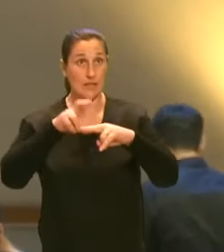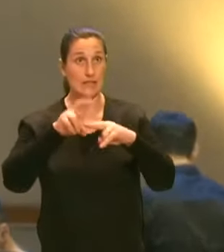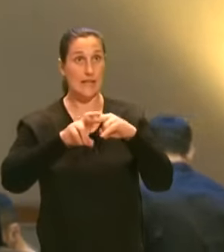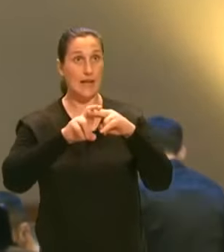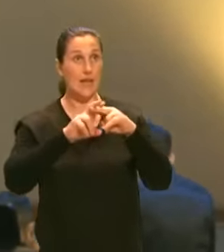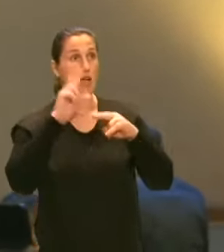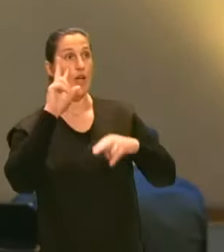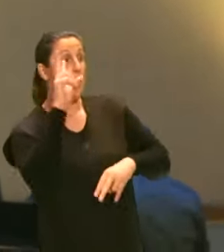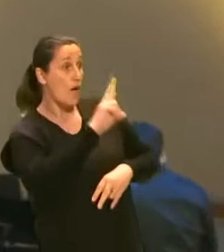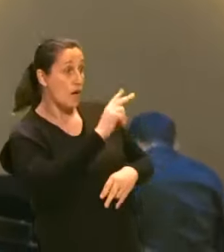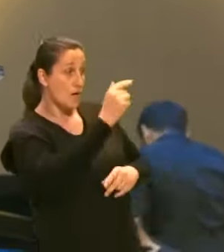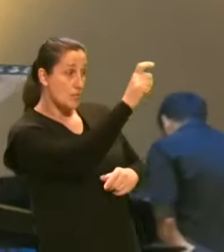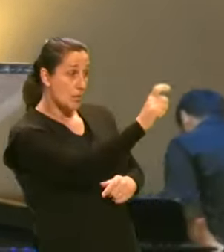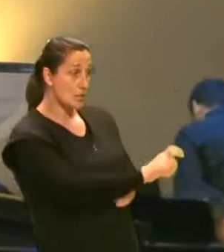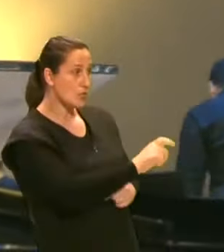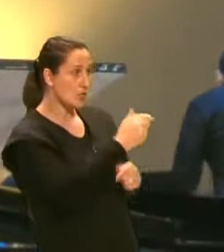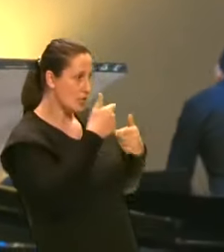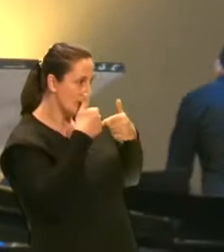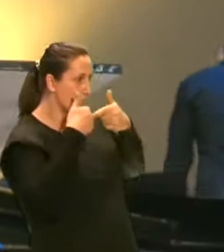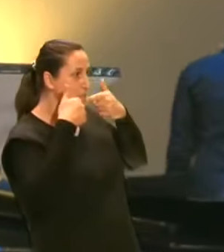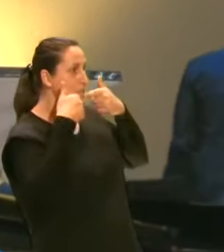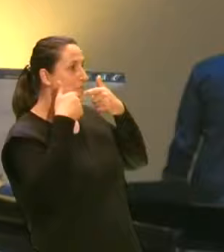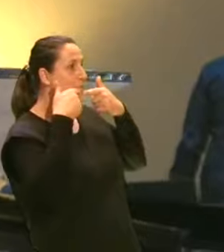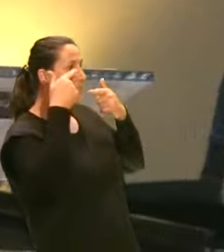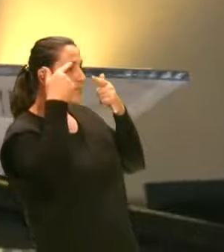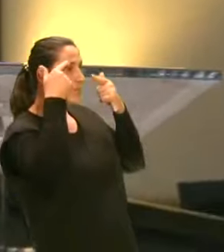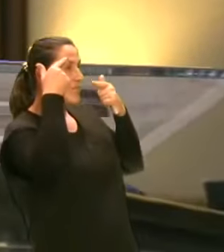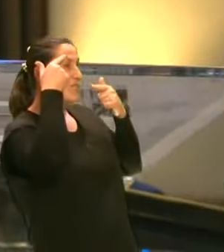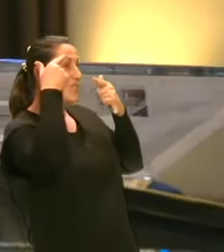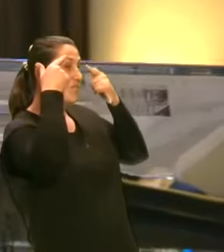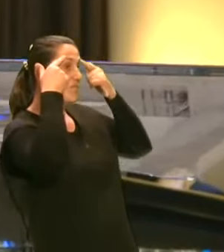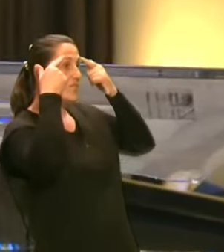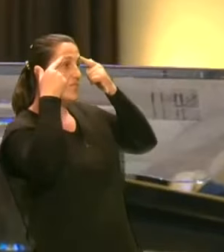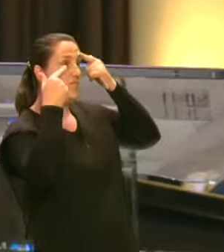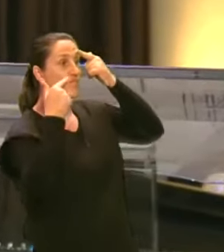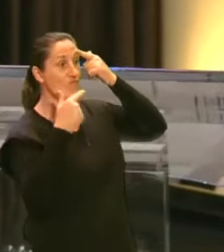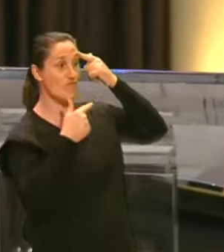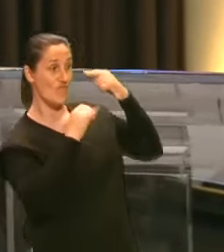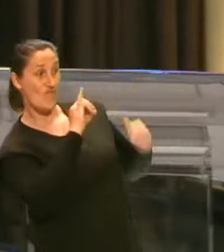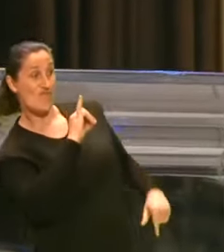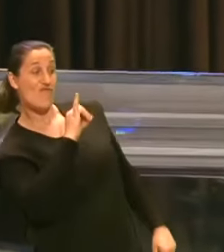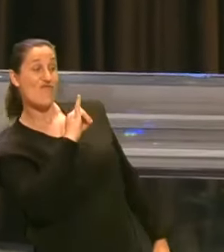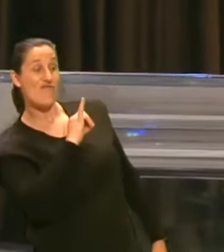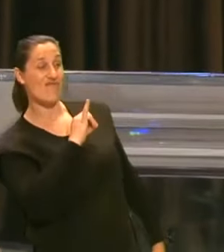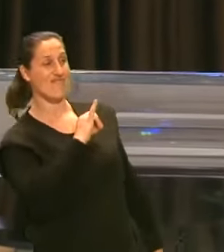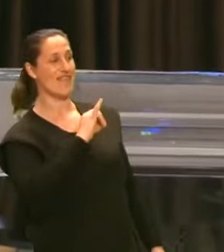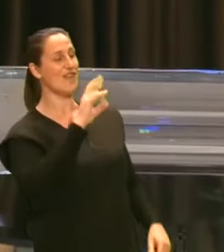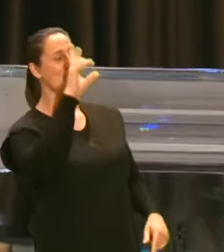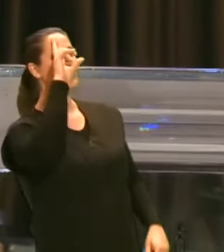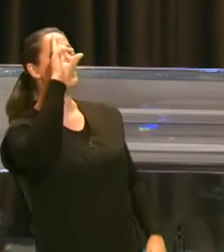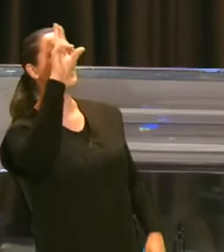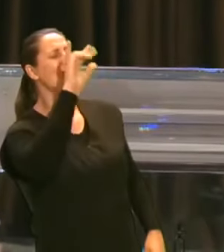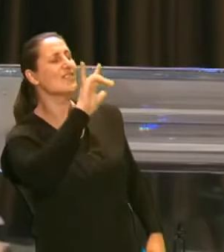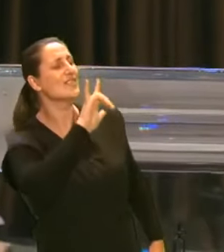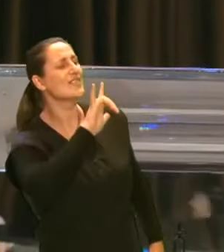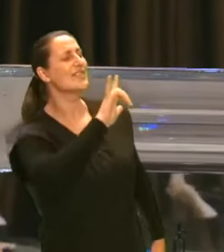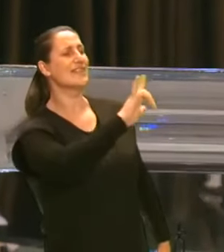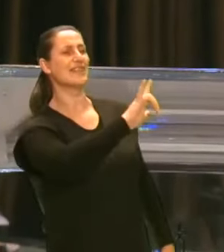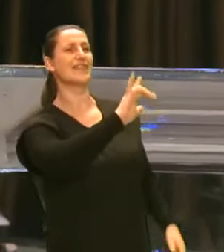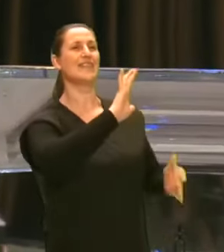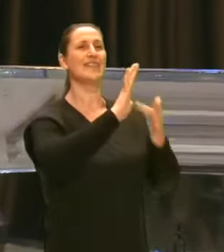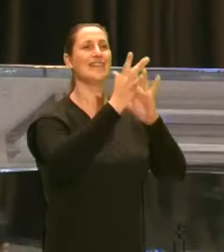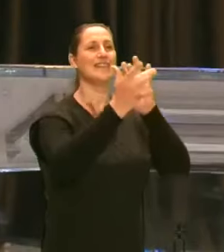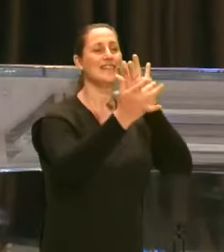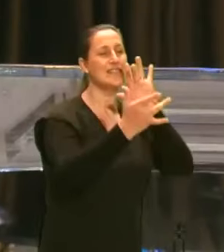dá um sorriso com a bochecha, mexe as orelhas e fala: o Senhor te ama, Jesus te